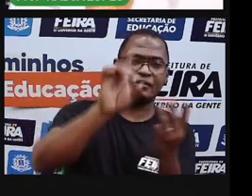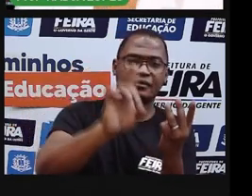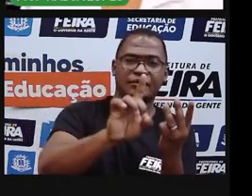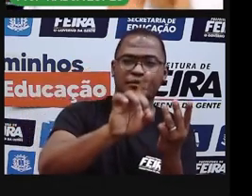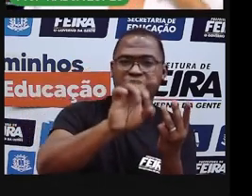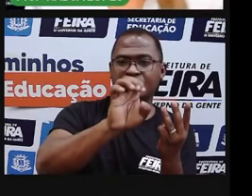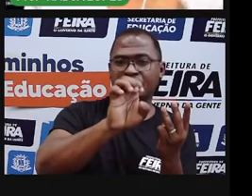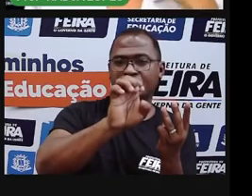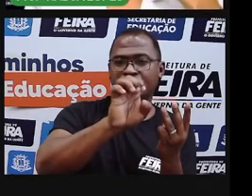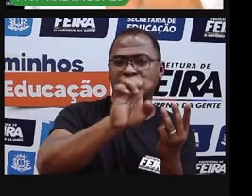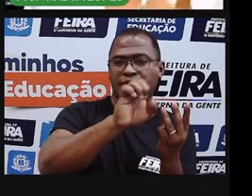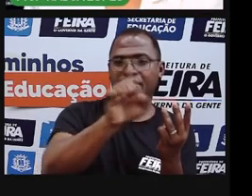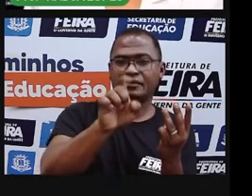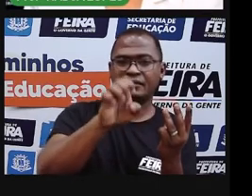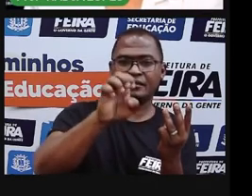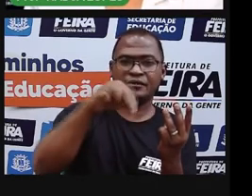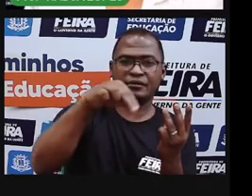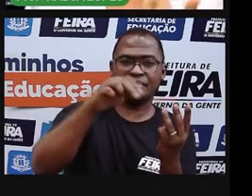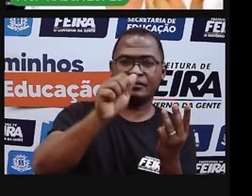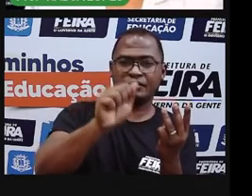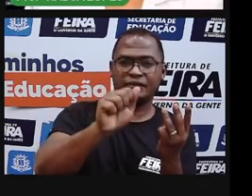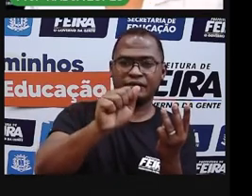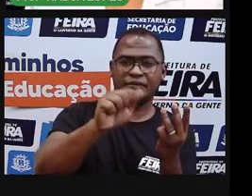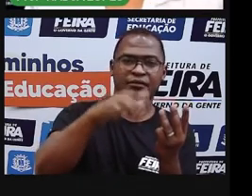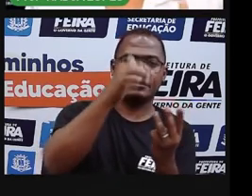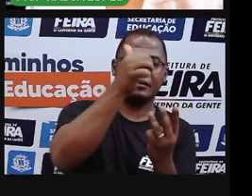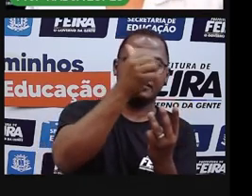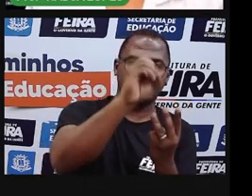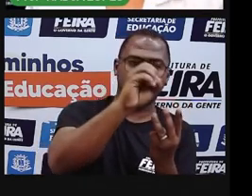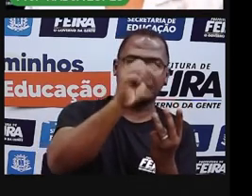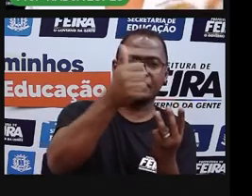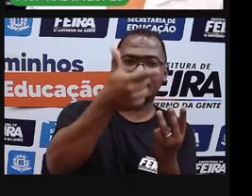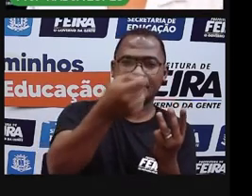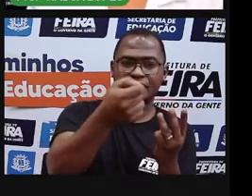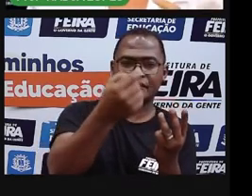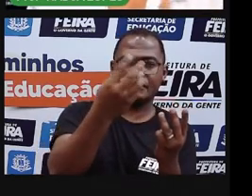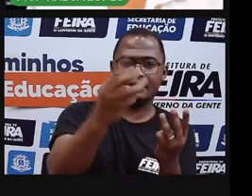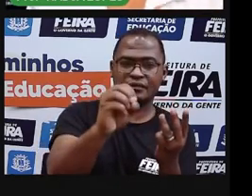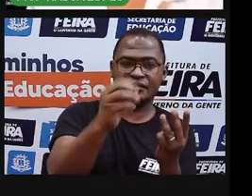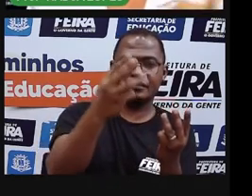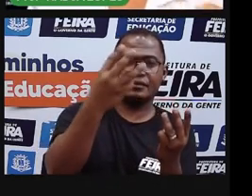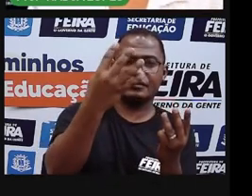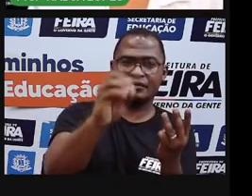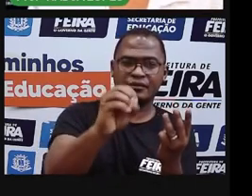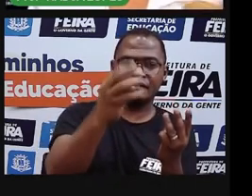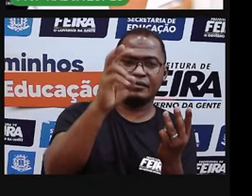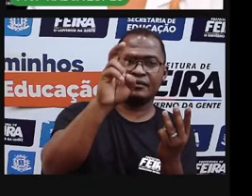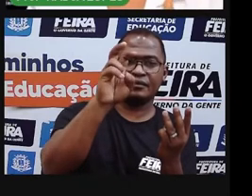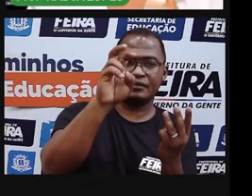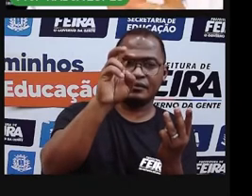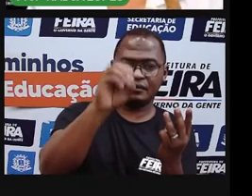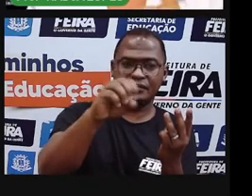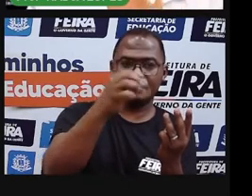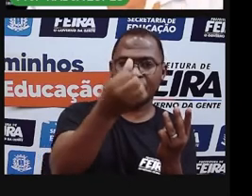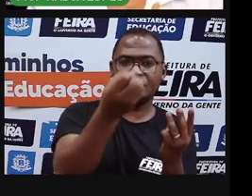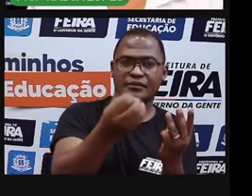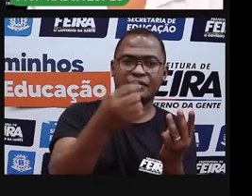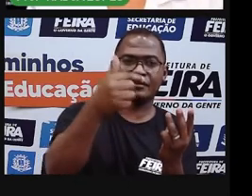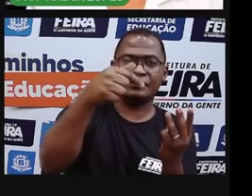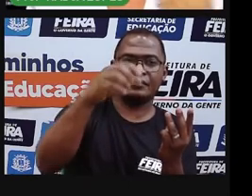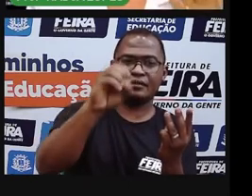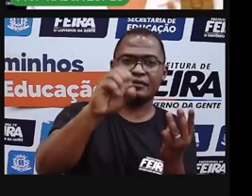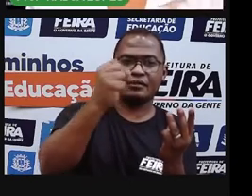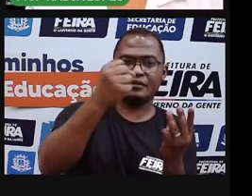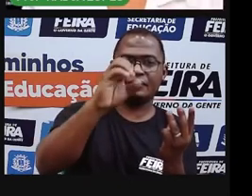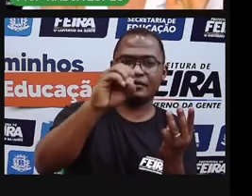segunda ordem que a gente tem os números 10 20 30 a 40 50 60 70 80